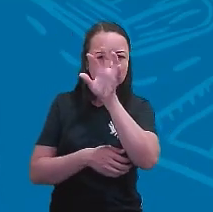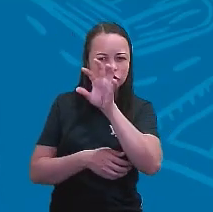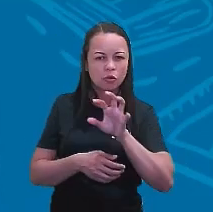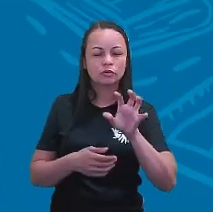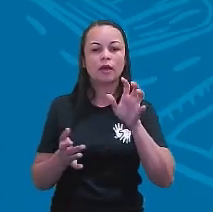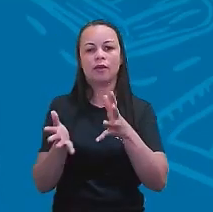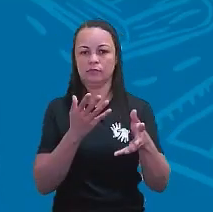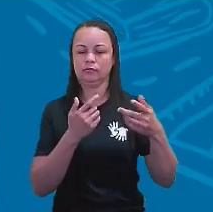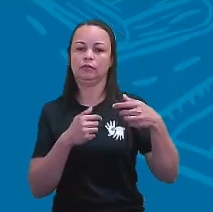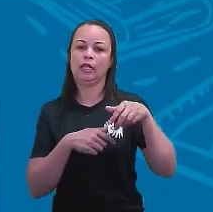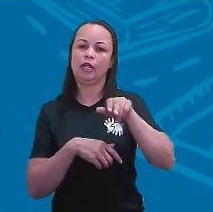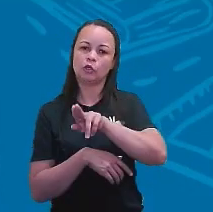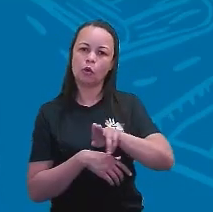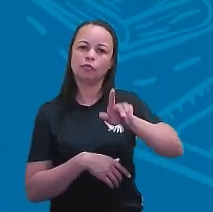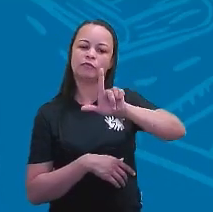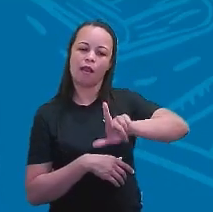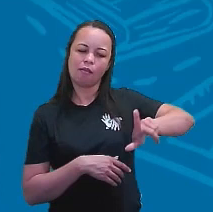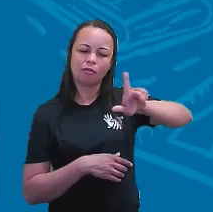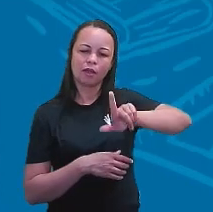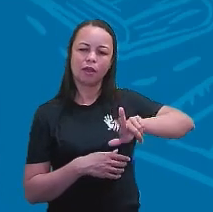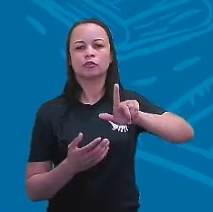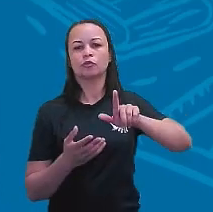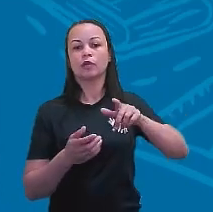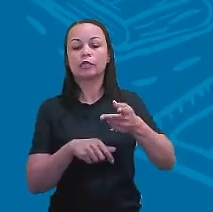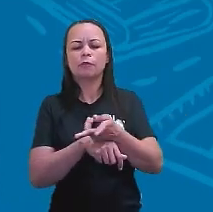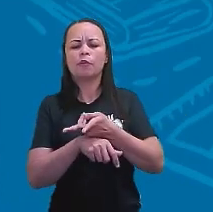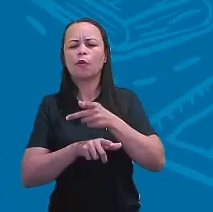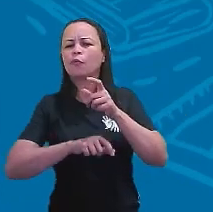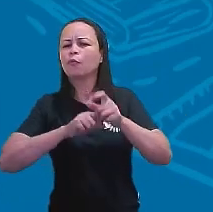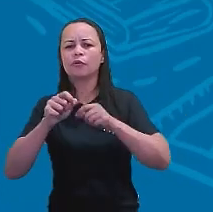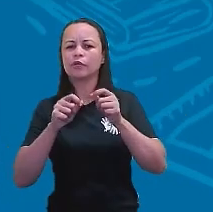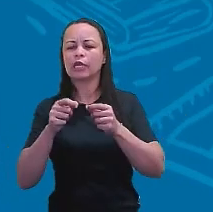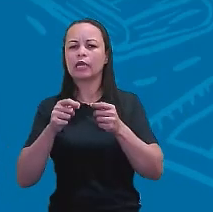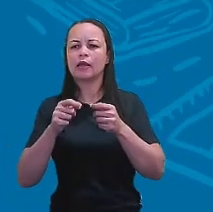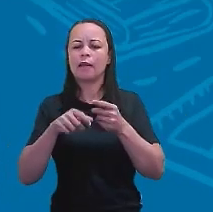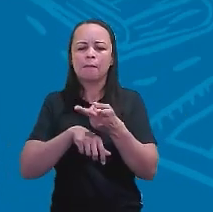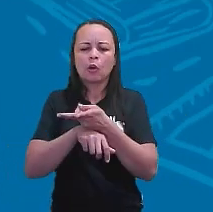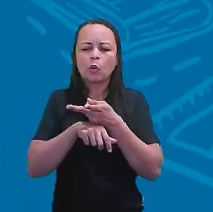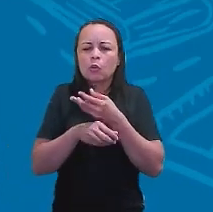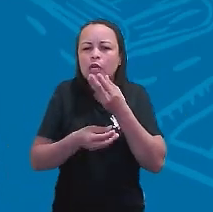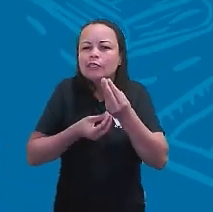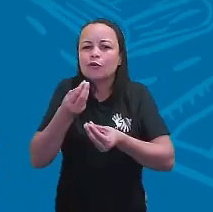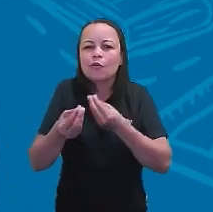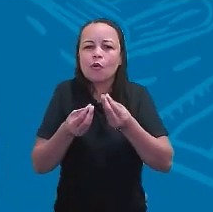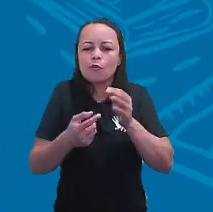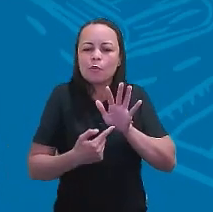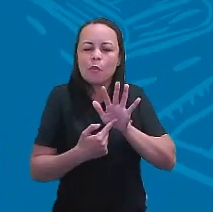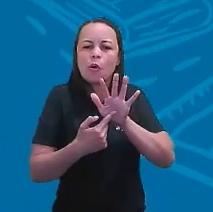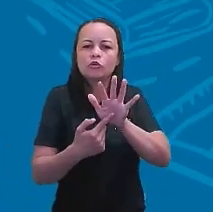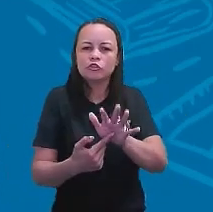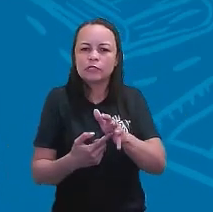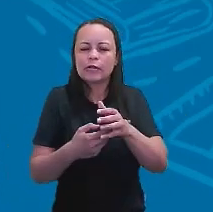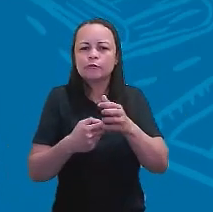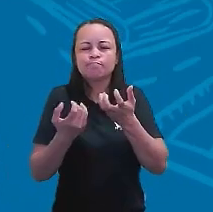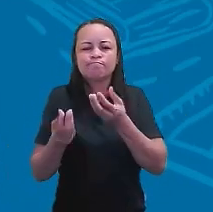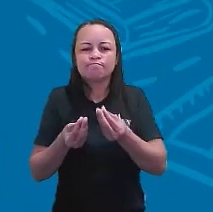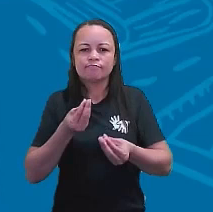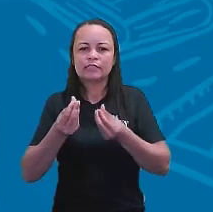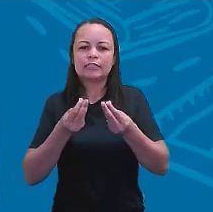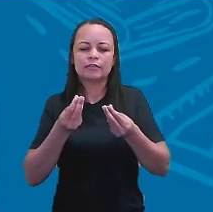uma literatura que procura o quê, gente? Procura as raízes da condição do homem atual, carente de um sentido